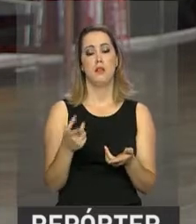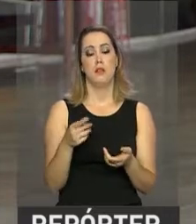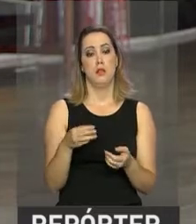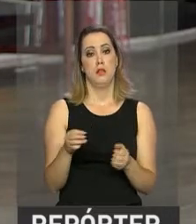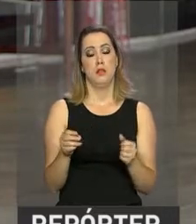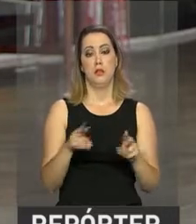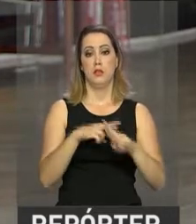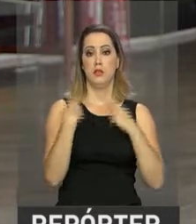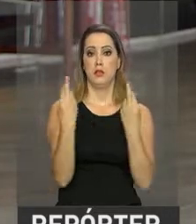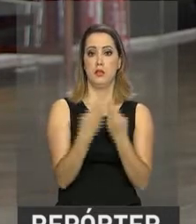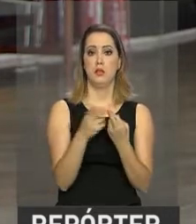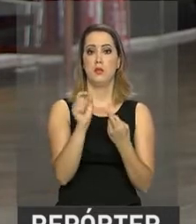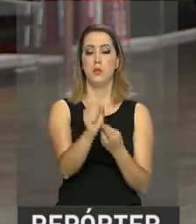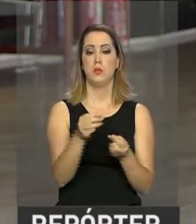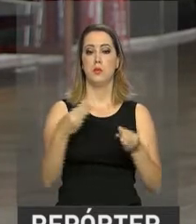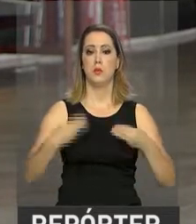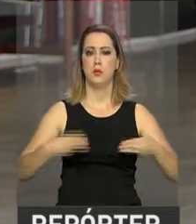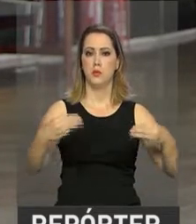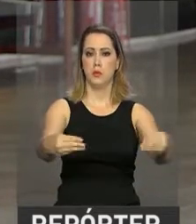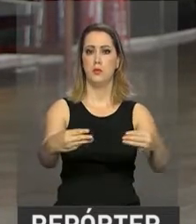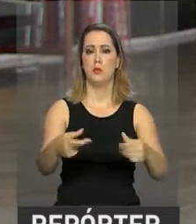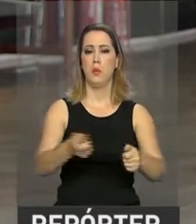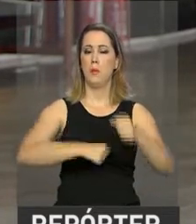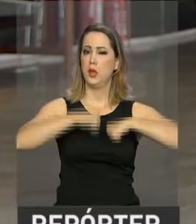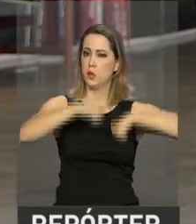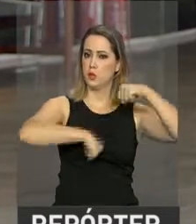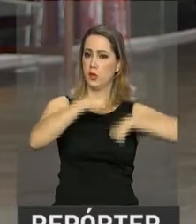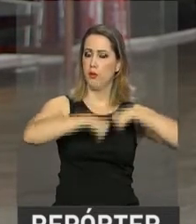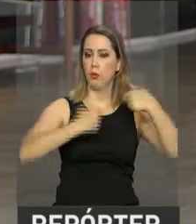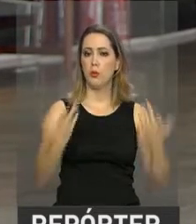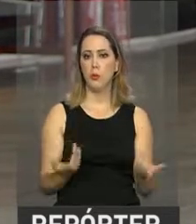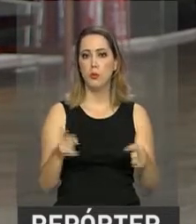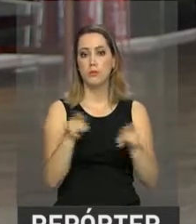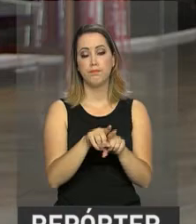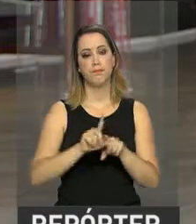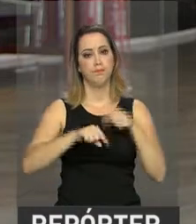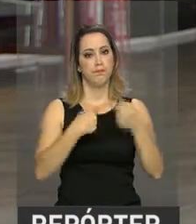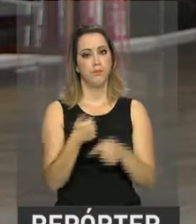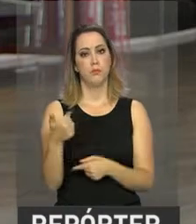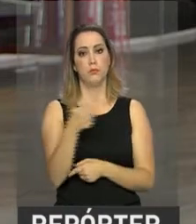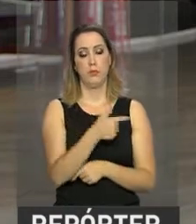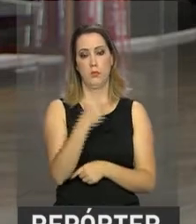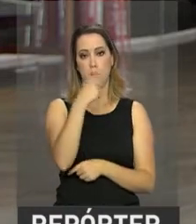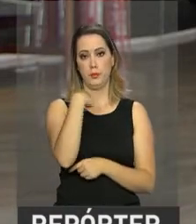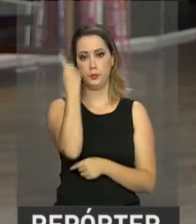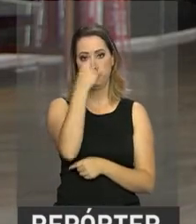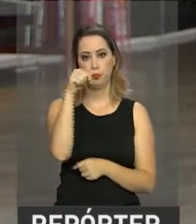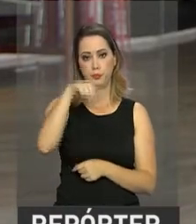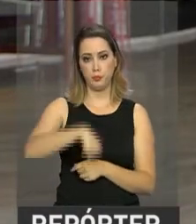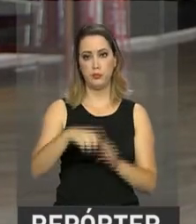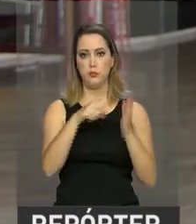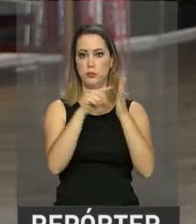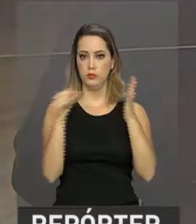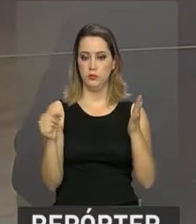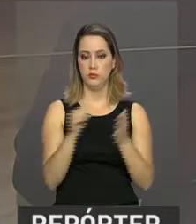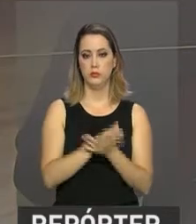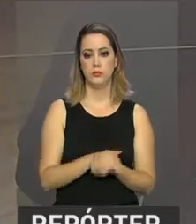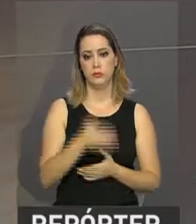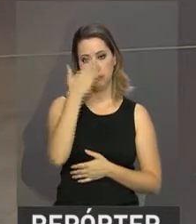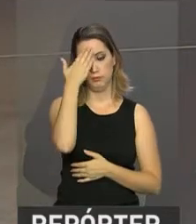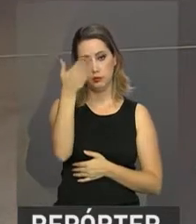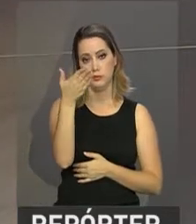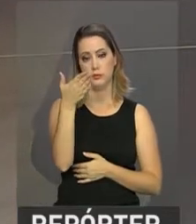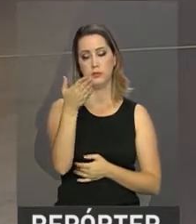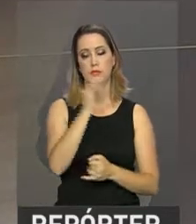ministro da Indústria, Comércio Exterior e Serviços, ao meio-dia, o ministro Marcos Pereira, aqui no Palácio do Planalto. Renata. Obrigada,